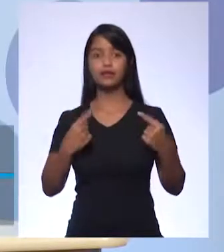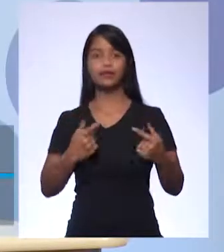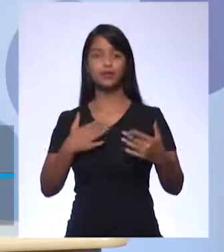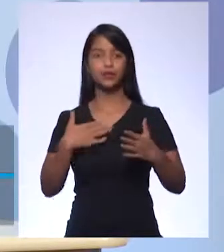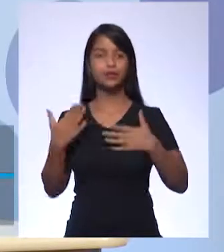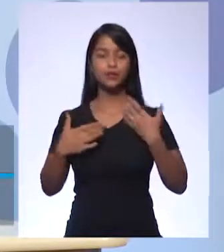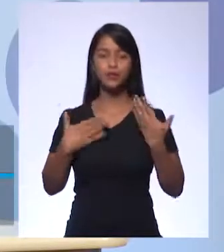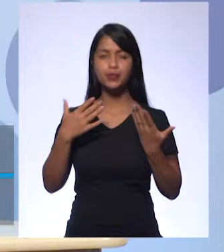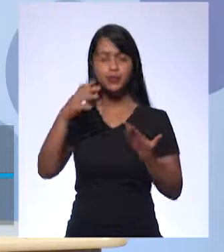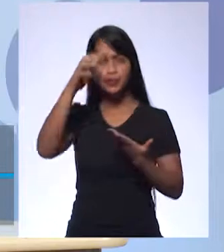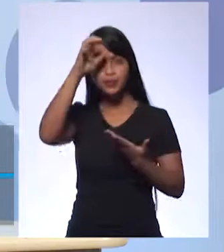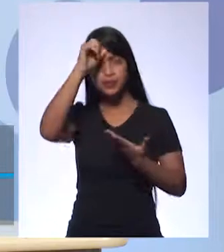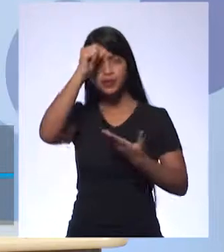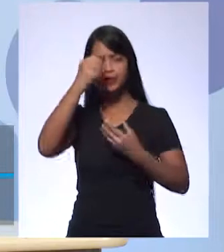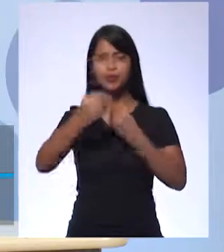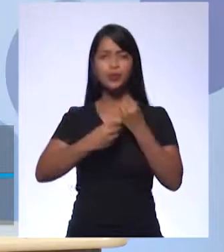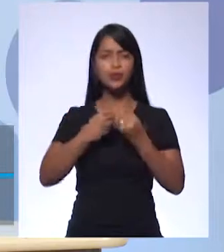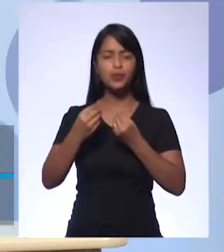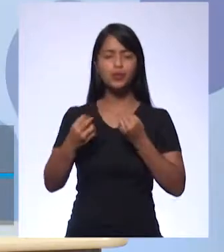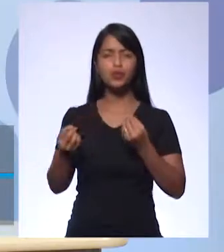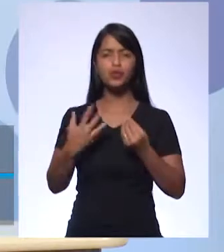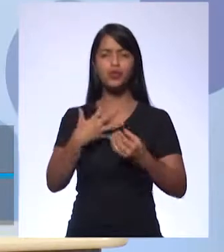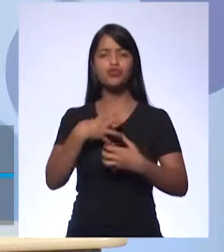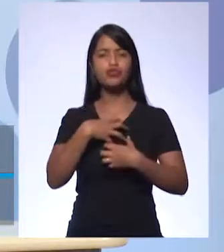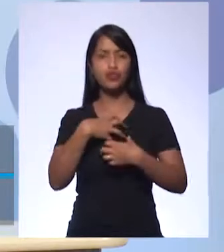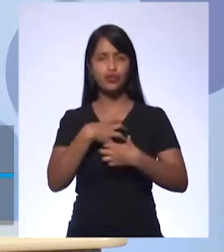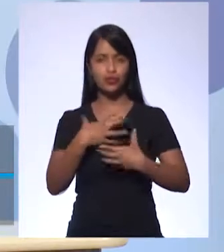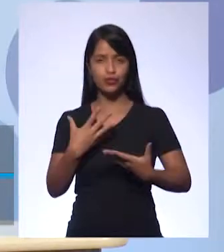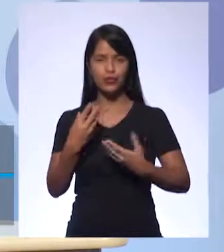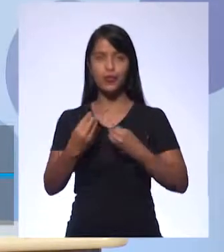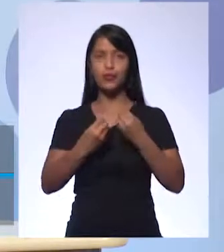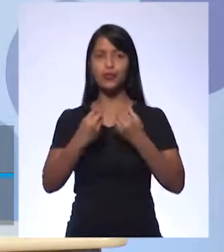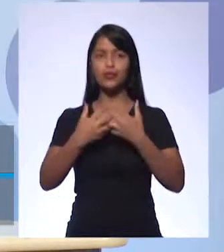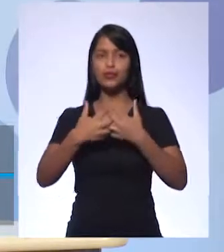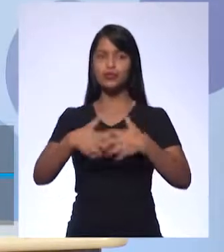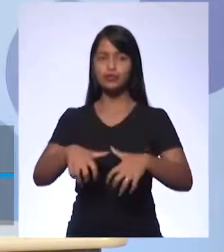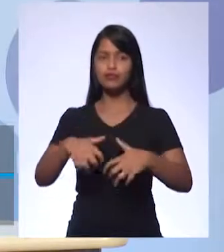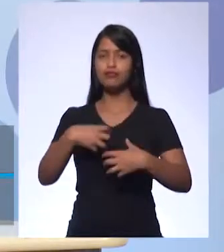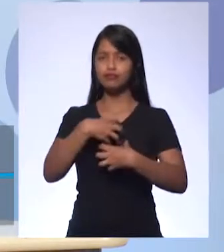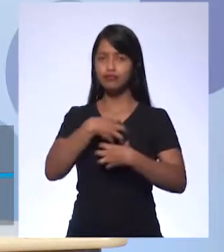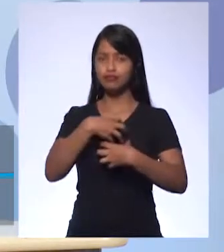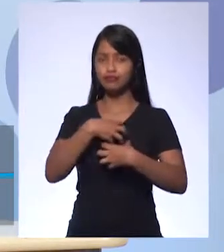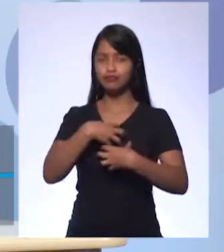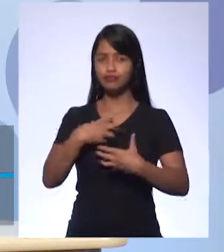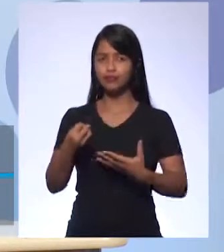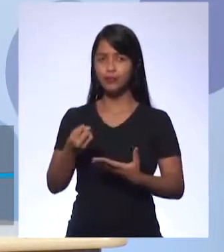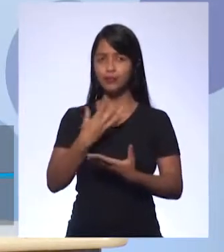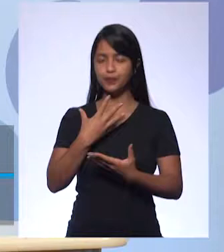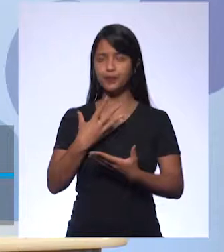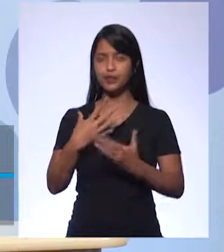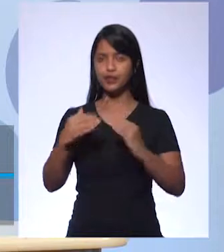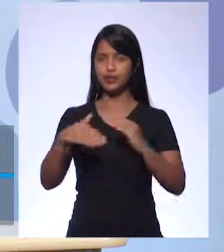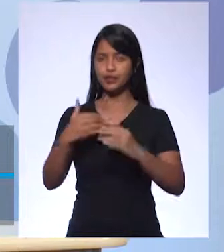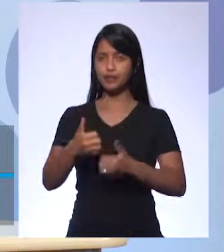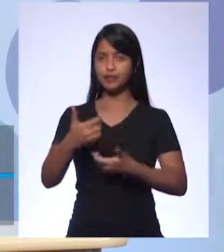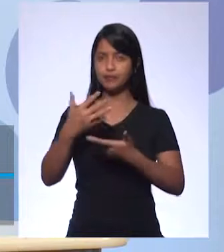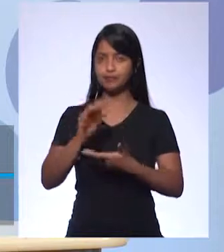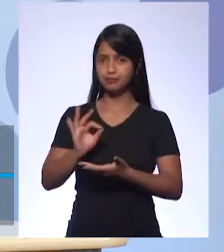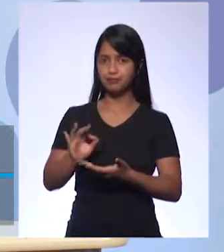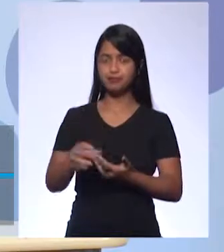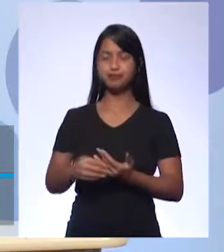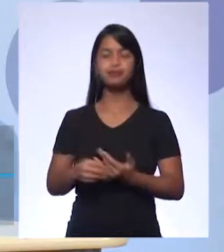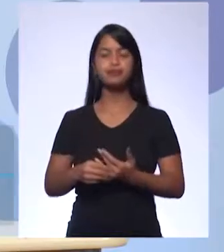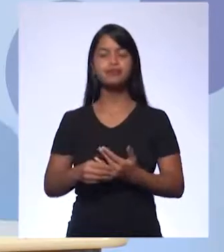todos aprendendo aí, a se acomodando a esse funcionamento, essa nova funcionalidade, na verdade, do chat, né, professor?